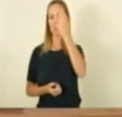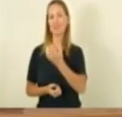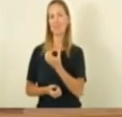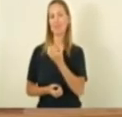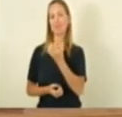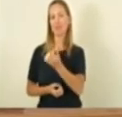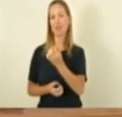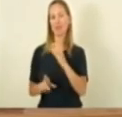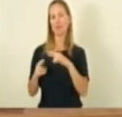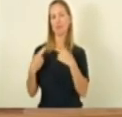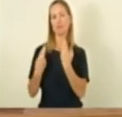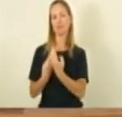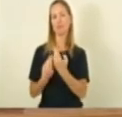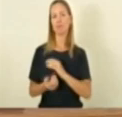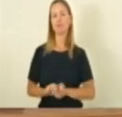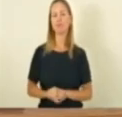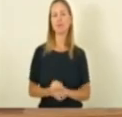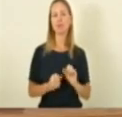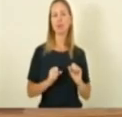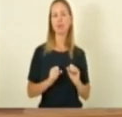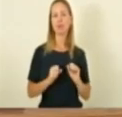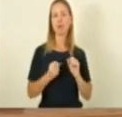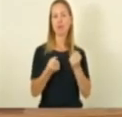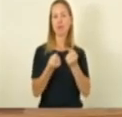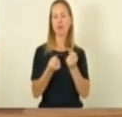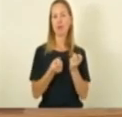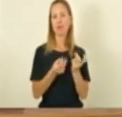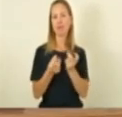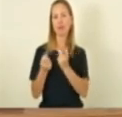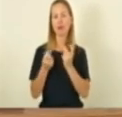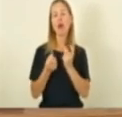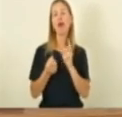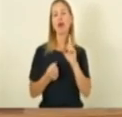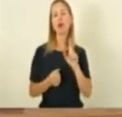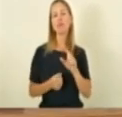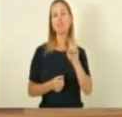6, meia dúzia. Defesa do consumidor, 5.